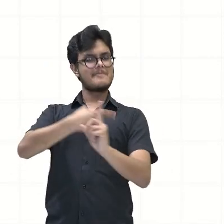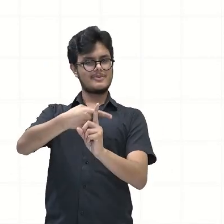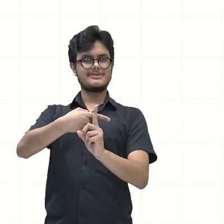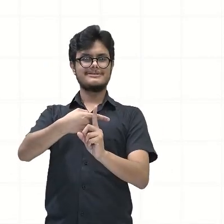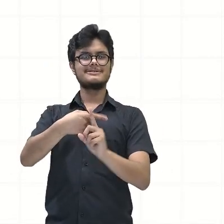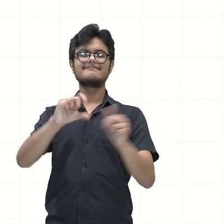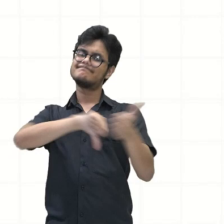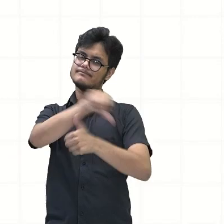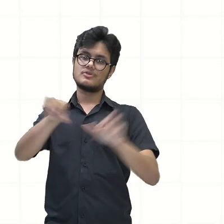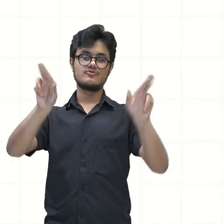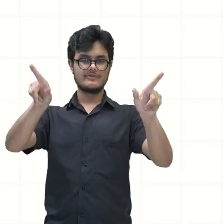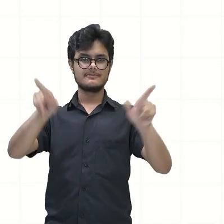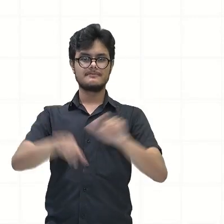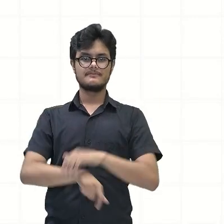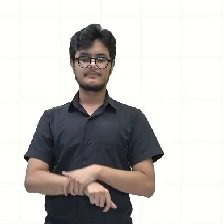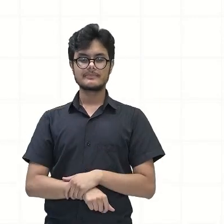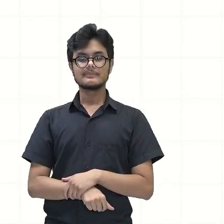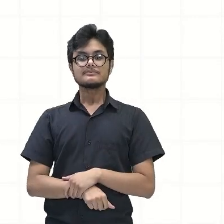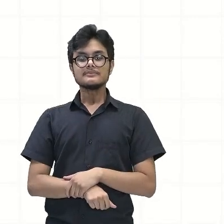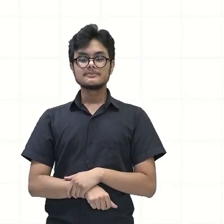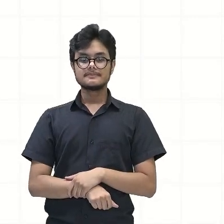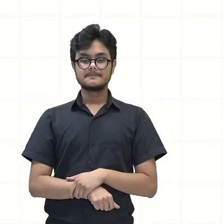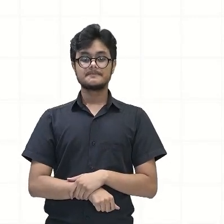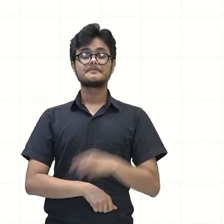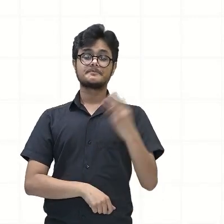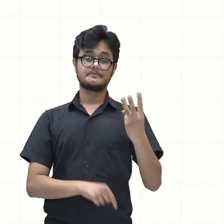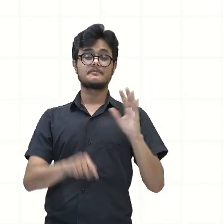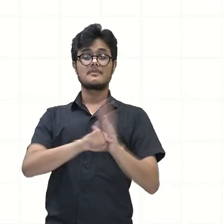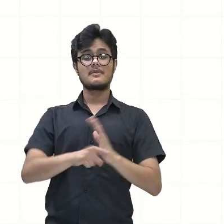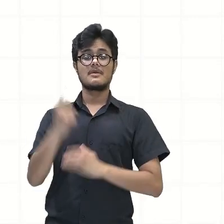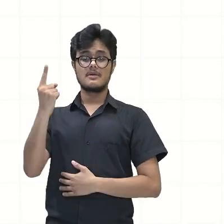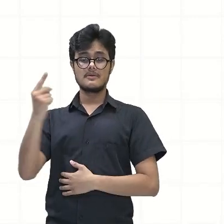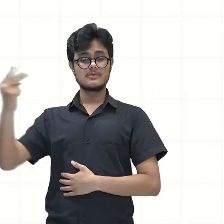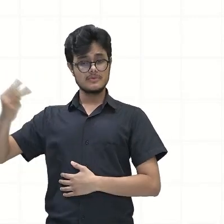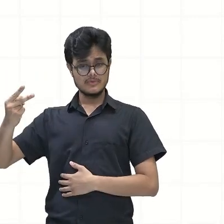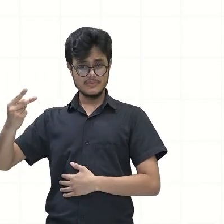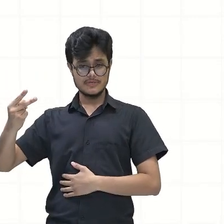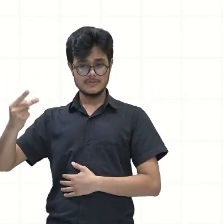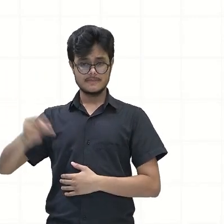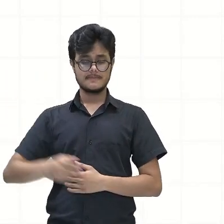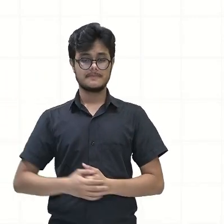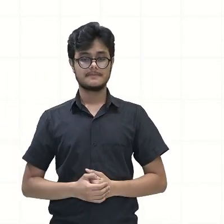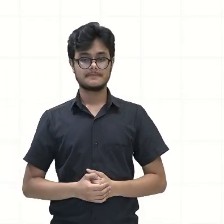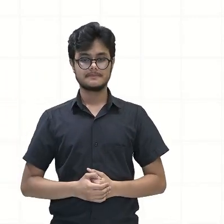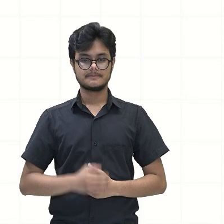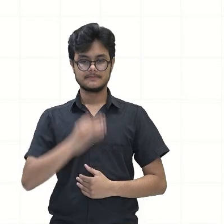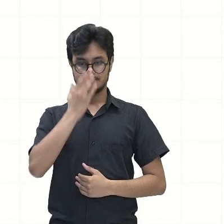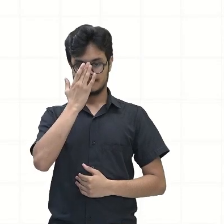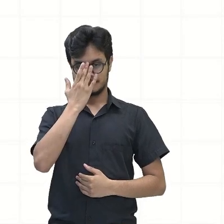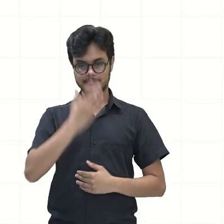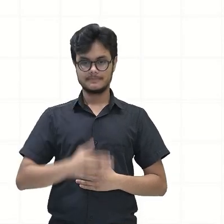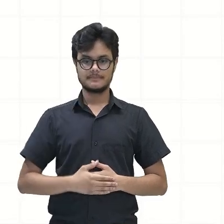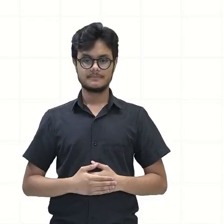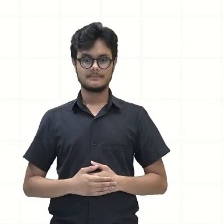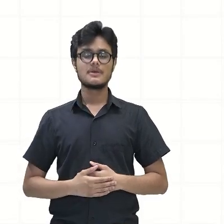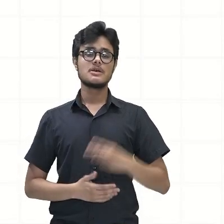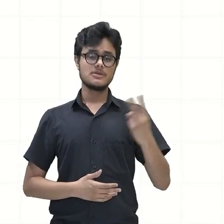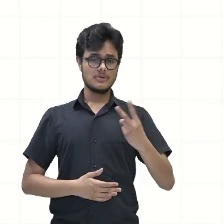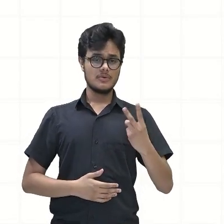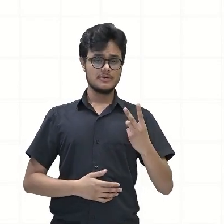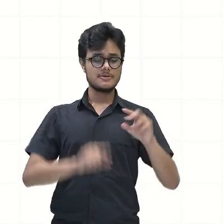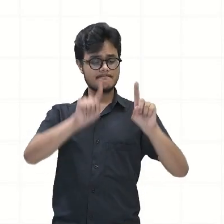que positivo. Então, 3 menos 1 vai ser igual a 2, certo? Módulo de 2 é